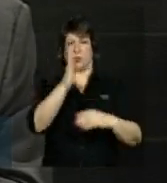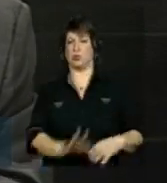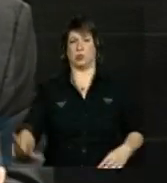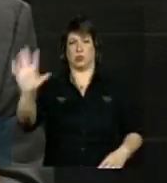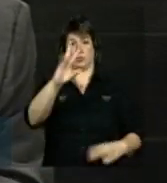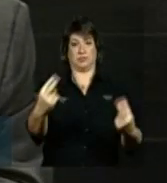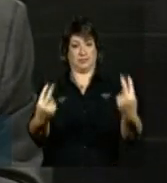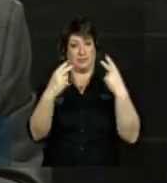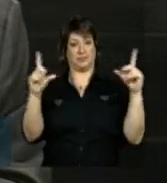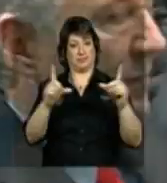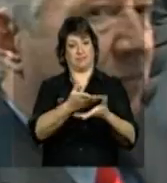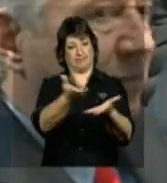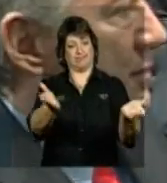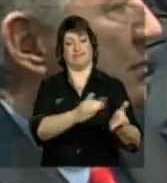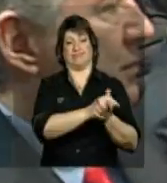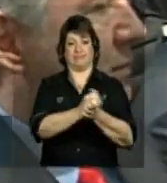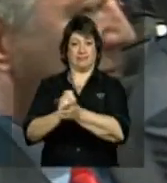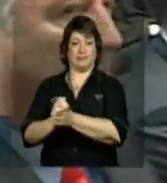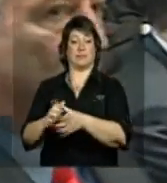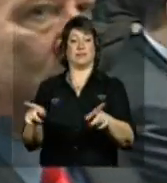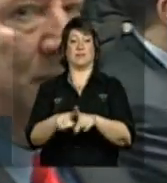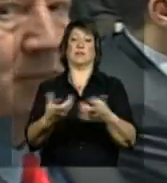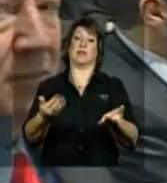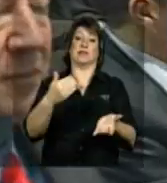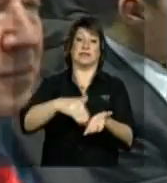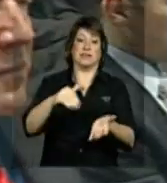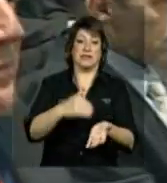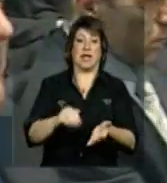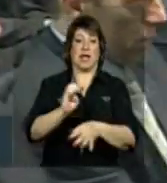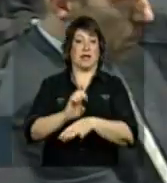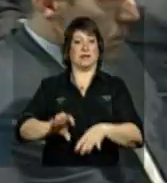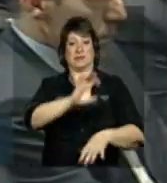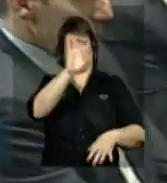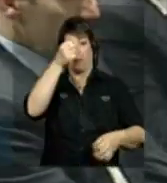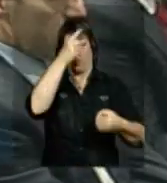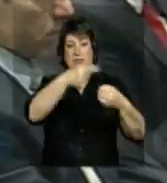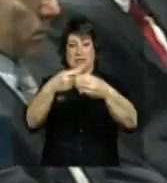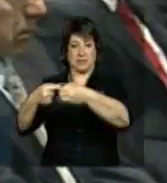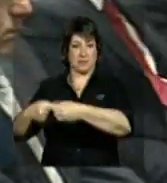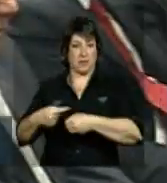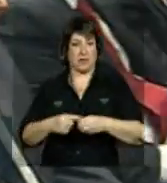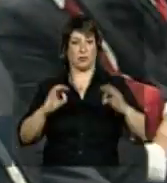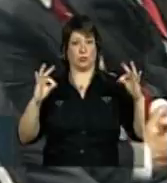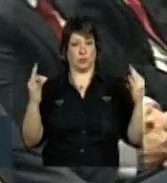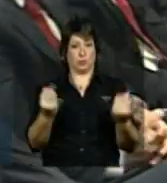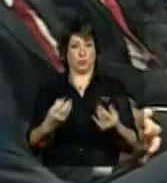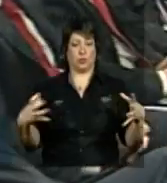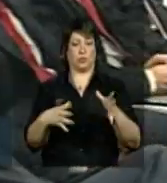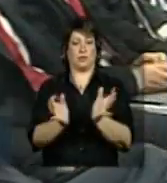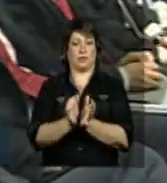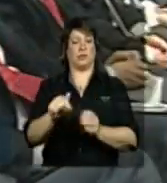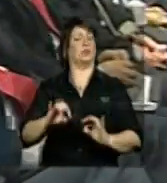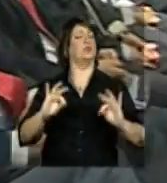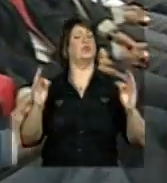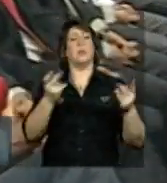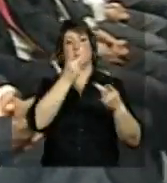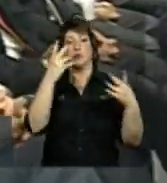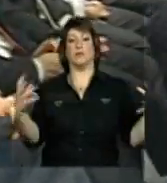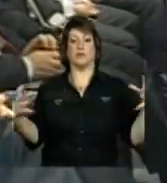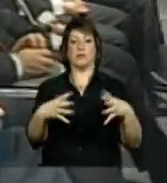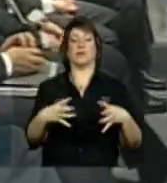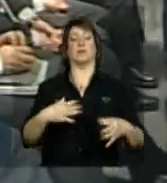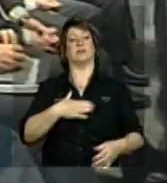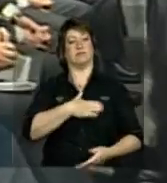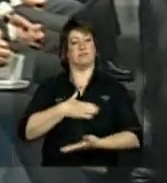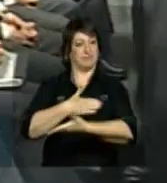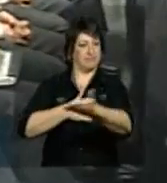assistem, eventualmente secretários estaduais, municipais, ligados ao setor primário, enfim, a todas as pessoas que nos dão a